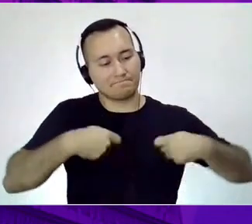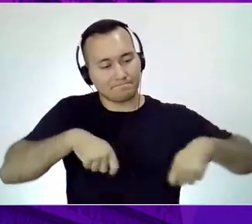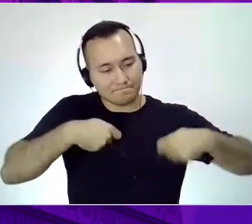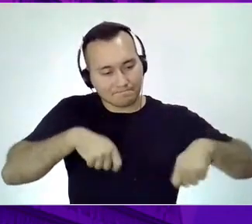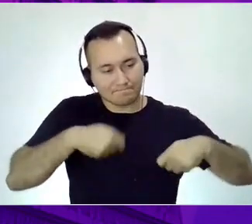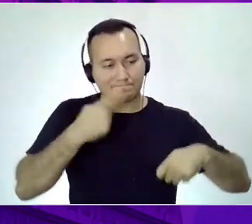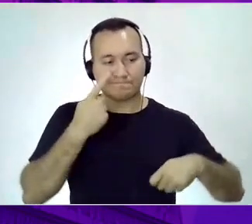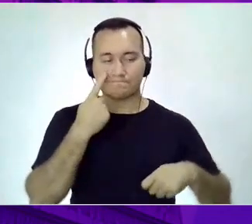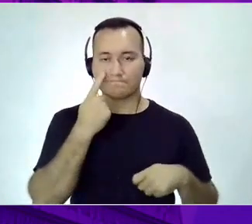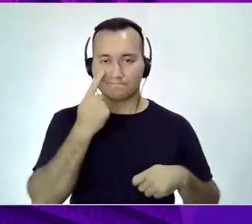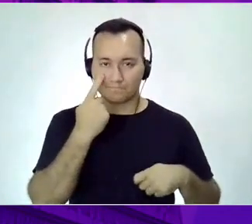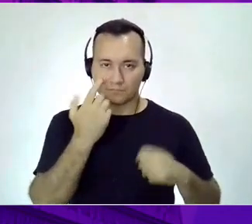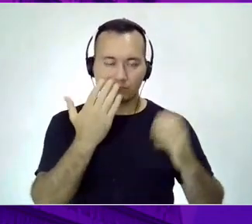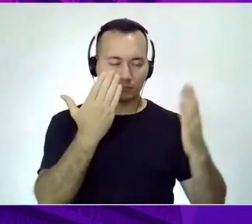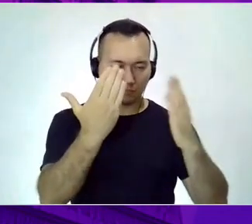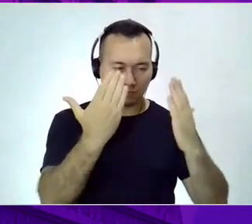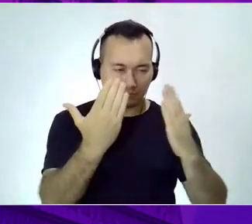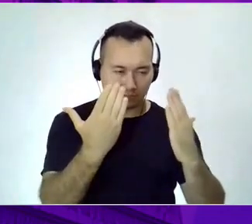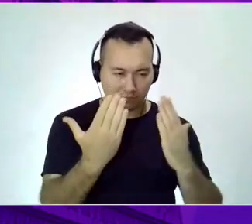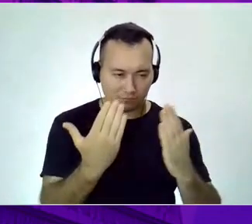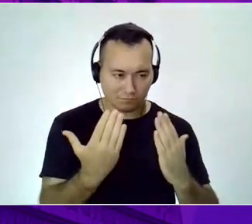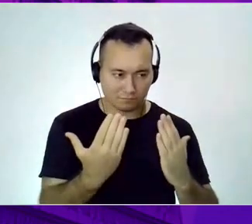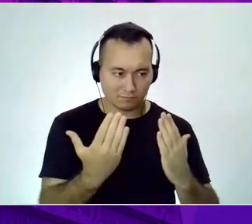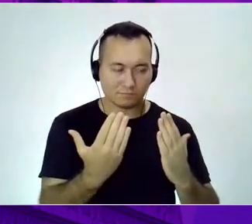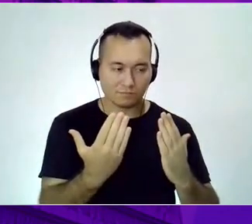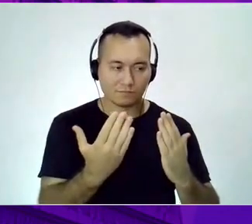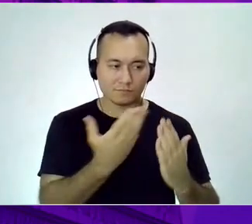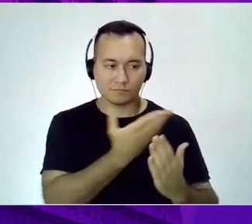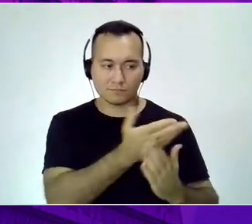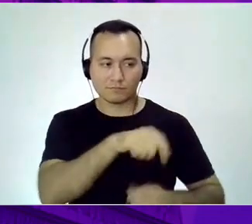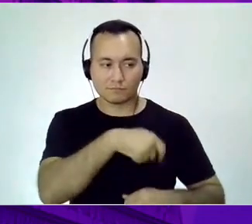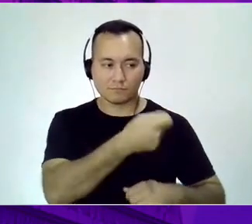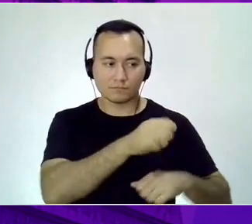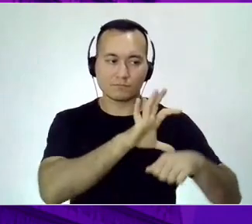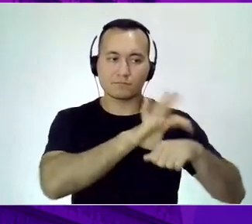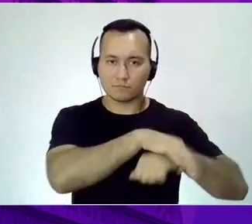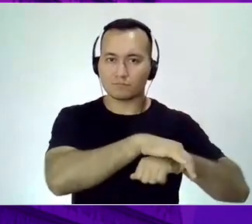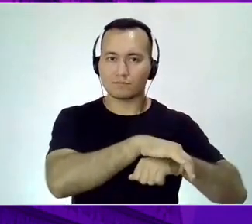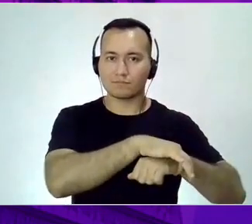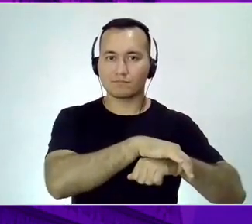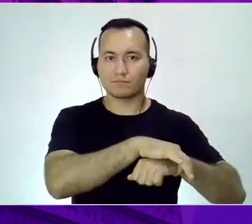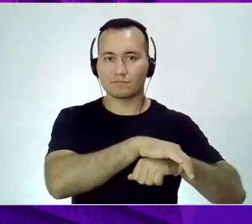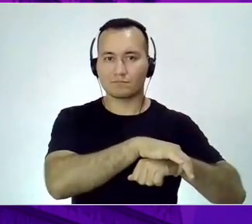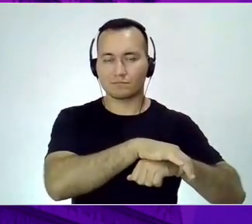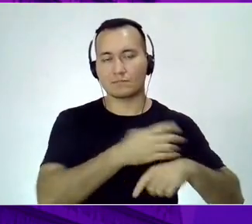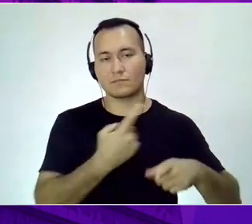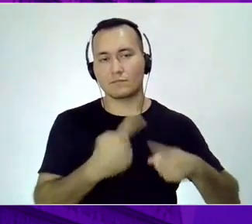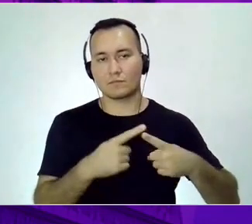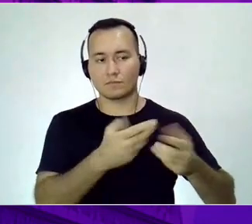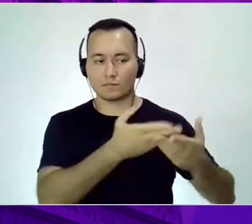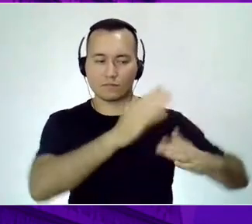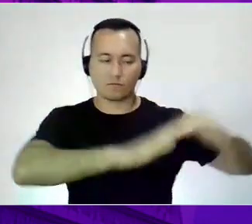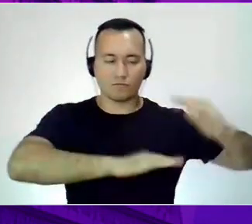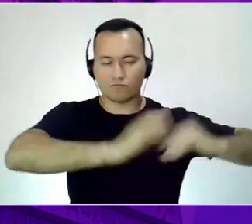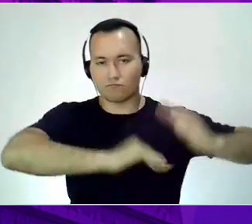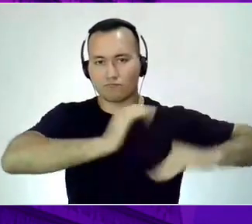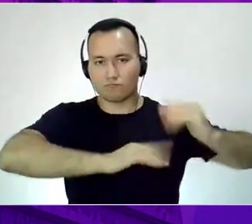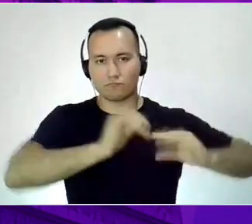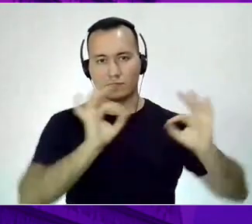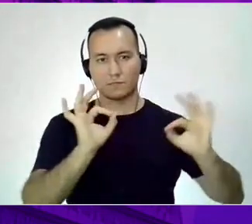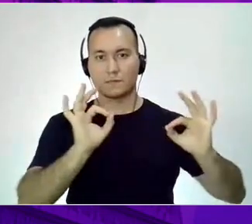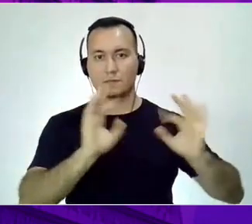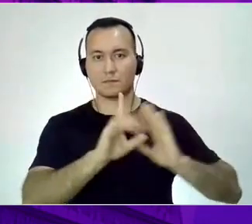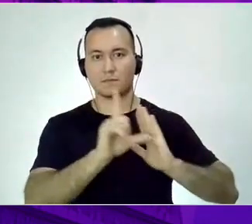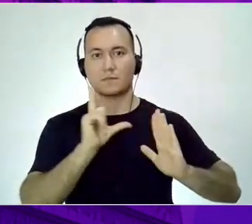vocês. A confiabilidade do software depende do quanto é bom esse meu oráculo, o quanto ele